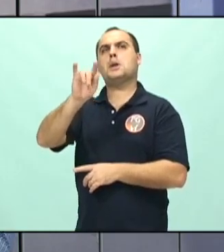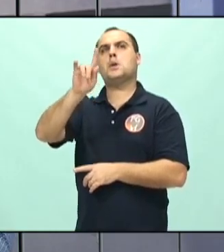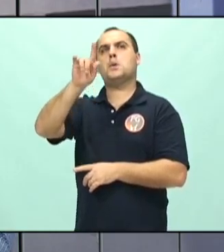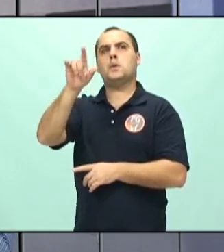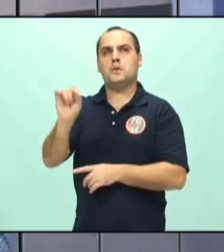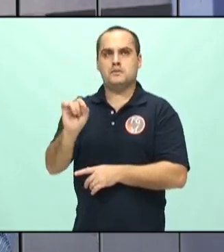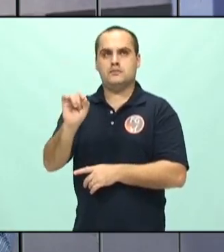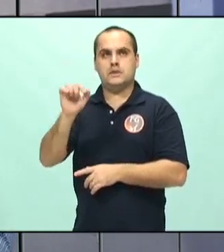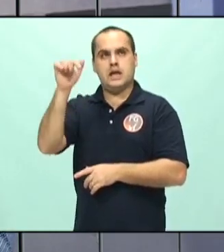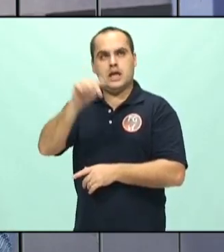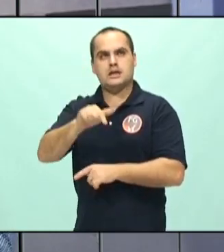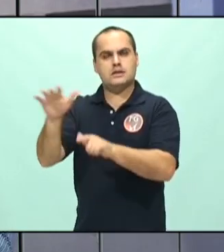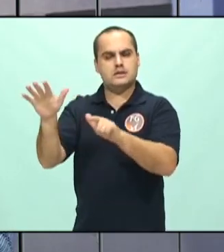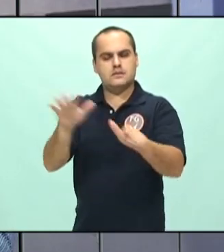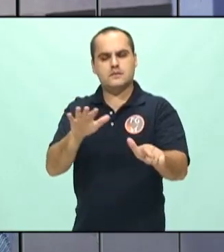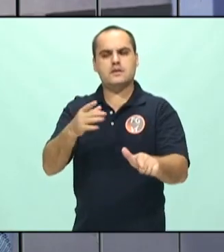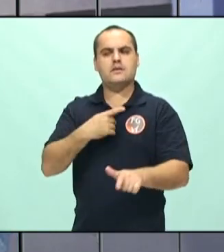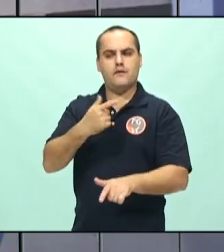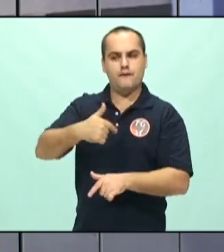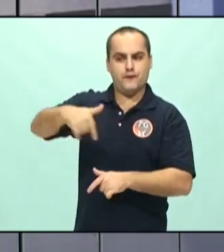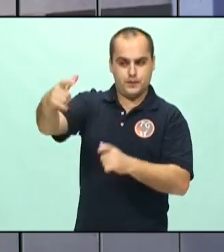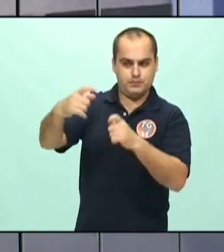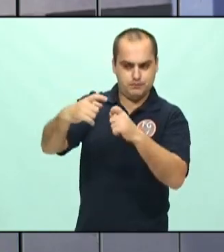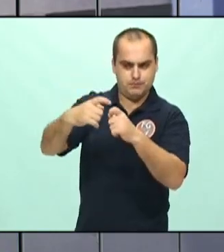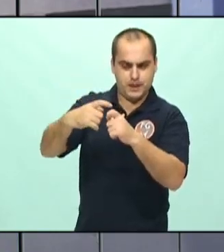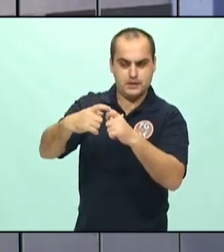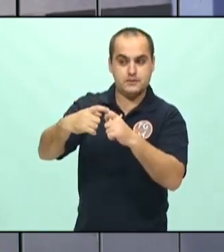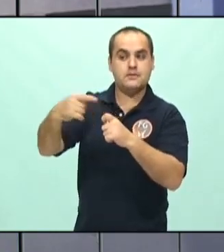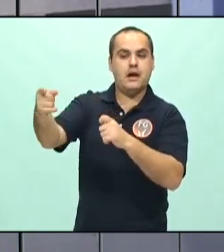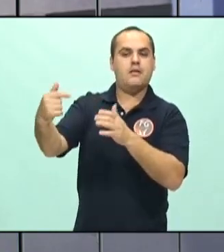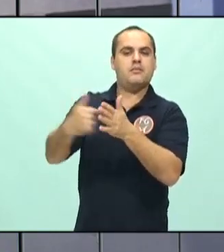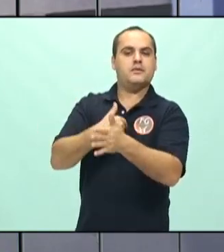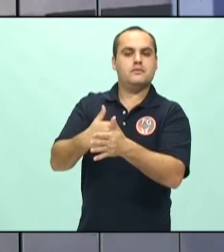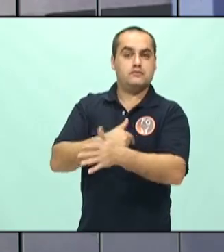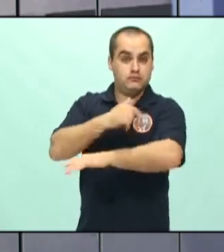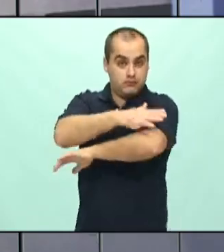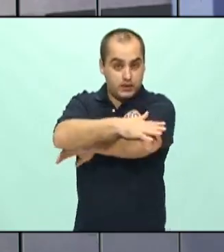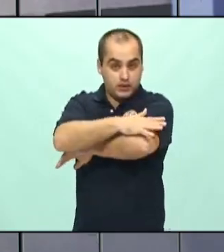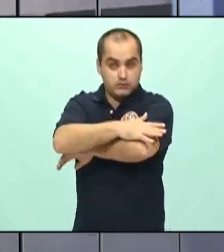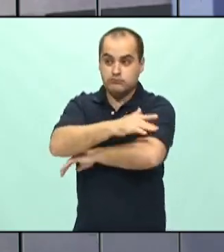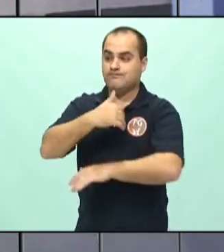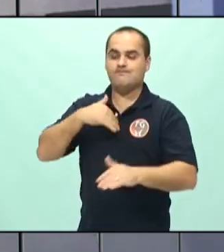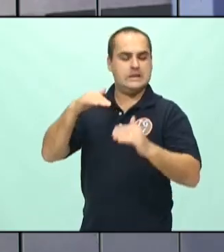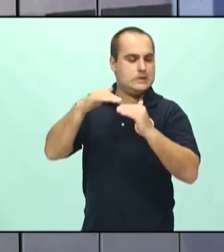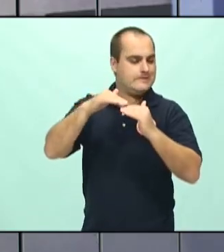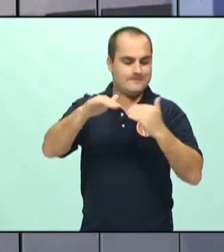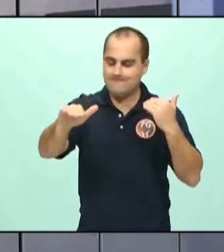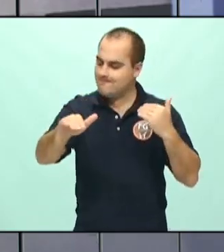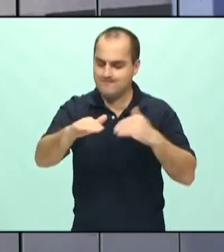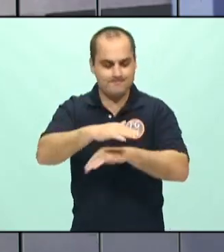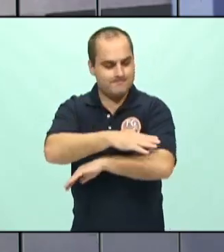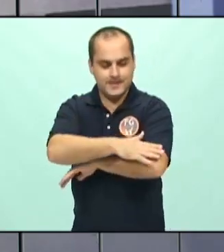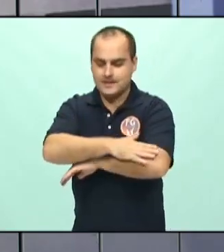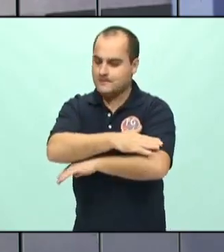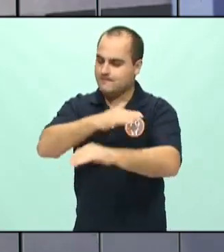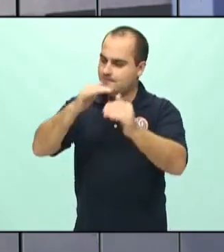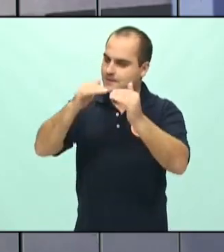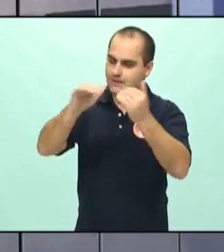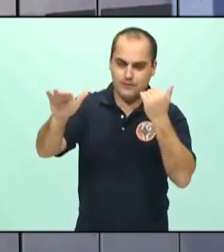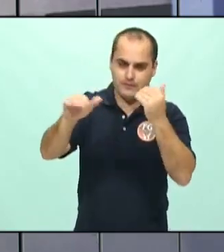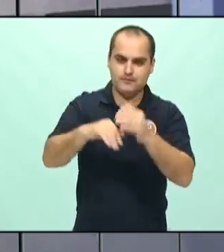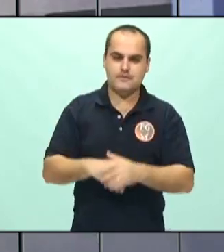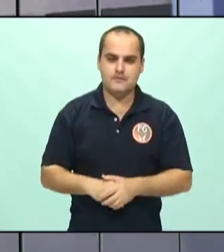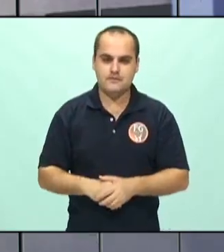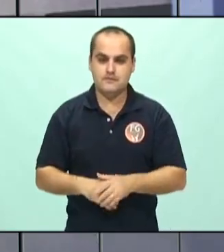essa semana fazendo exame edson ele perguntou se eu ia fazer uma praça e eu sou contra uma praça porque a nossa